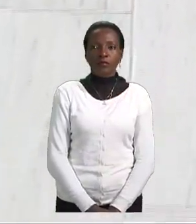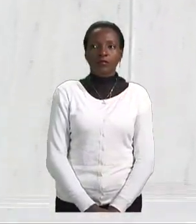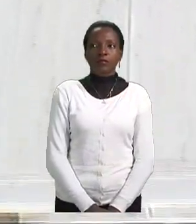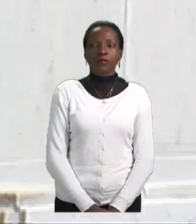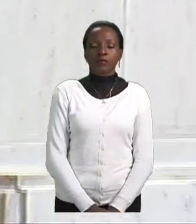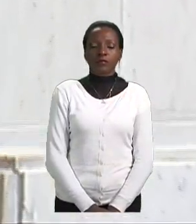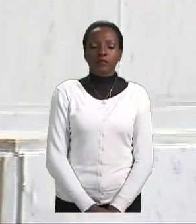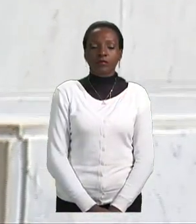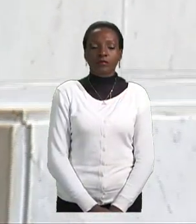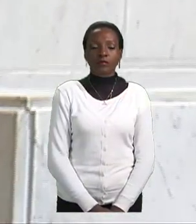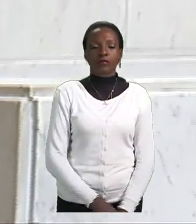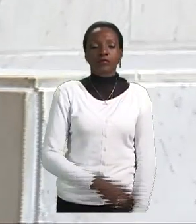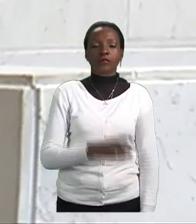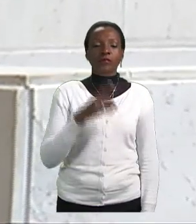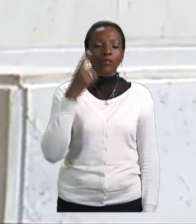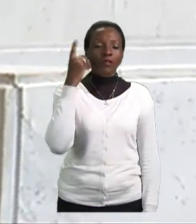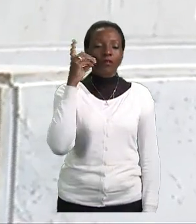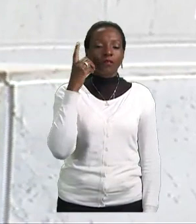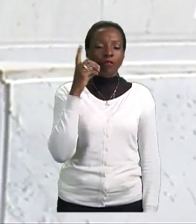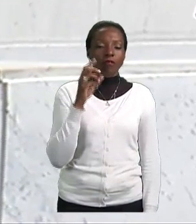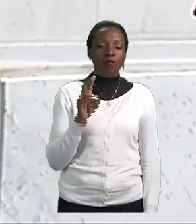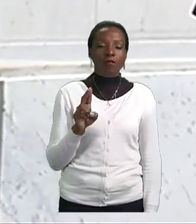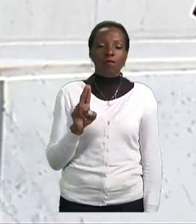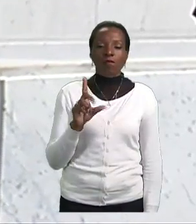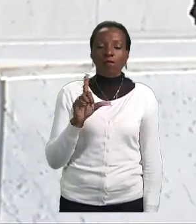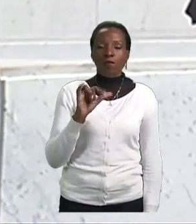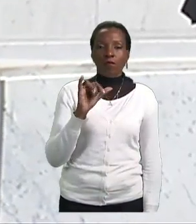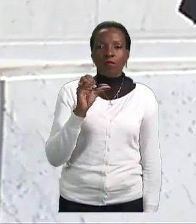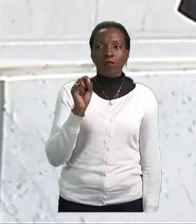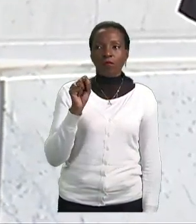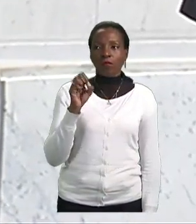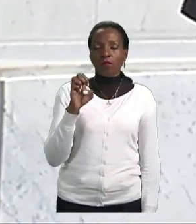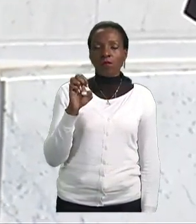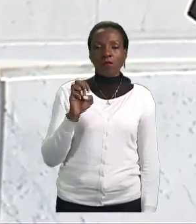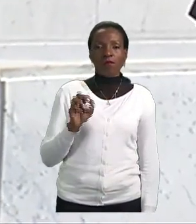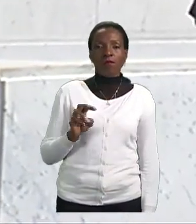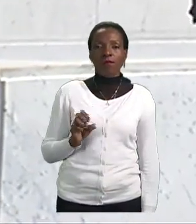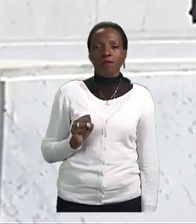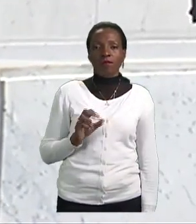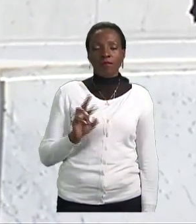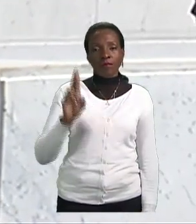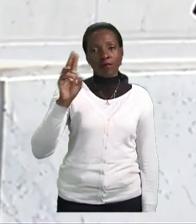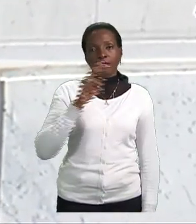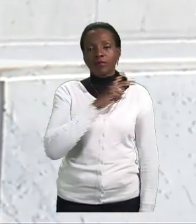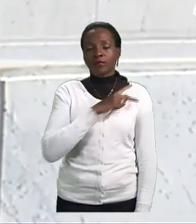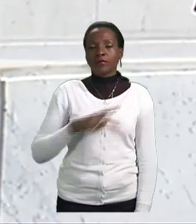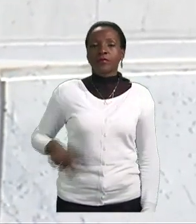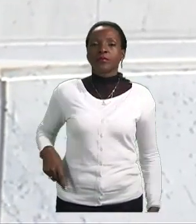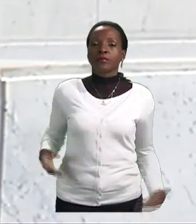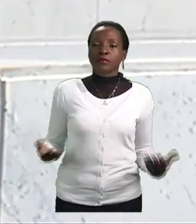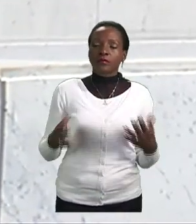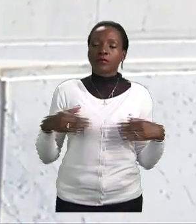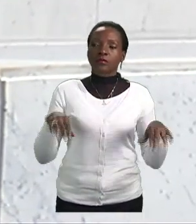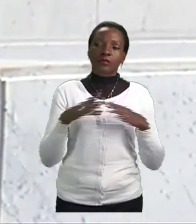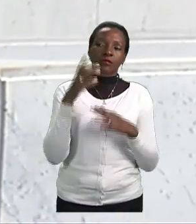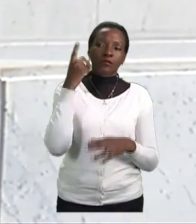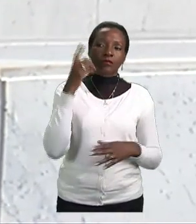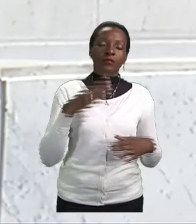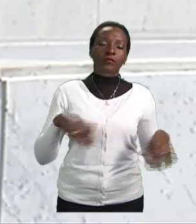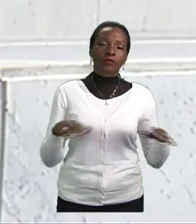o senhor deputado ulices que preside essa sessão senhores deputados assessores e funcionários